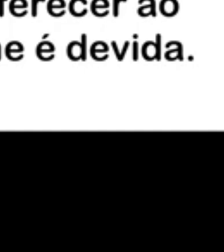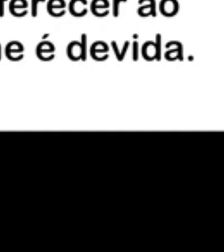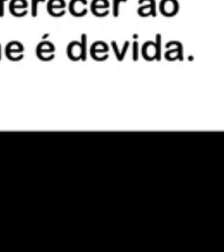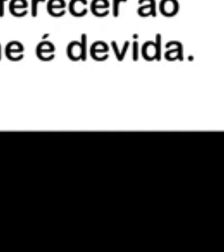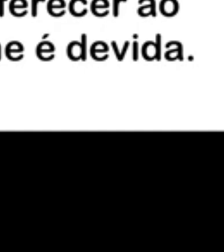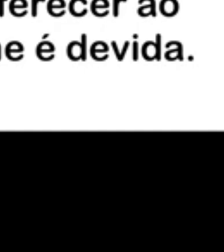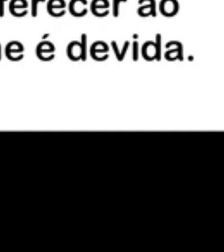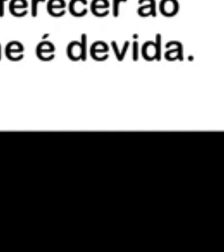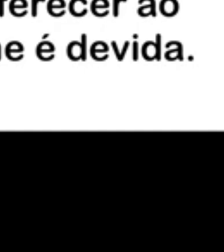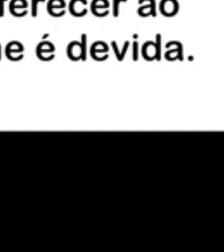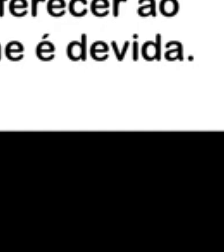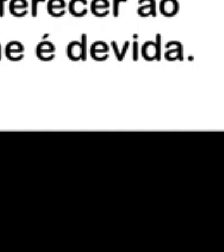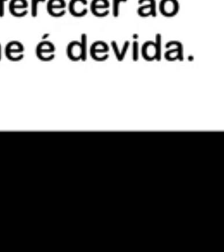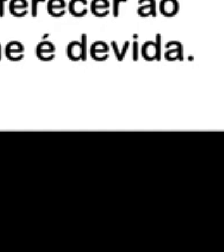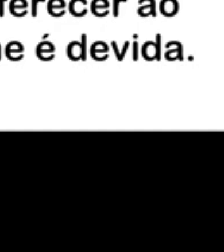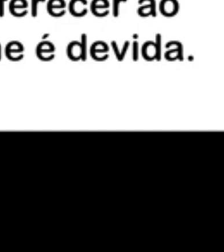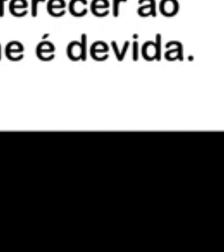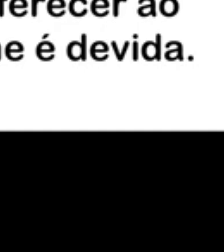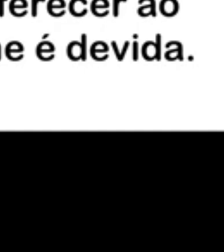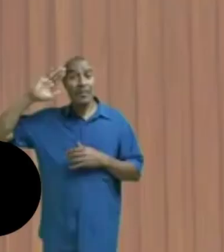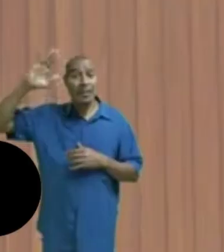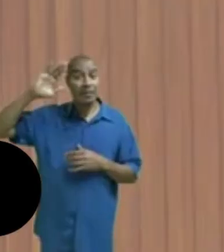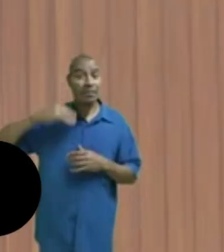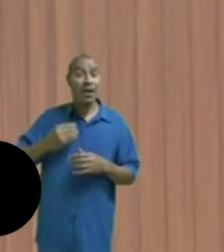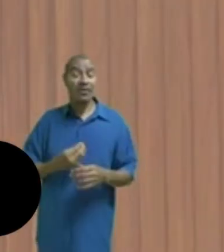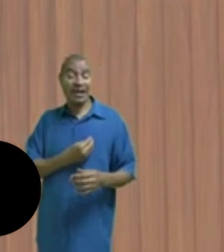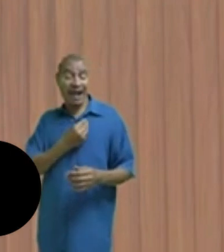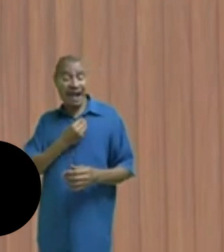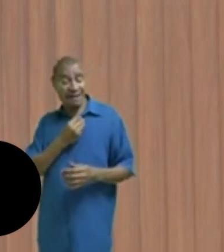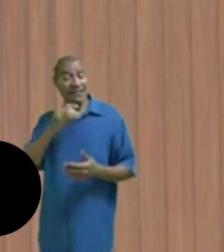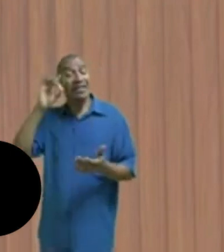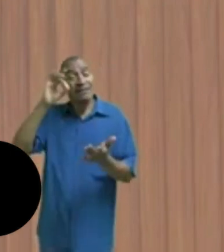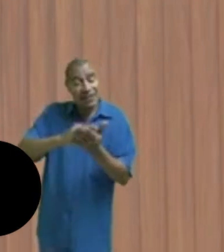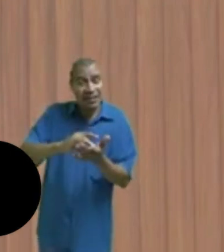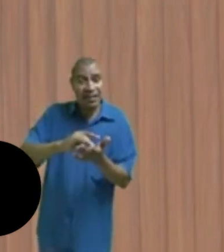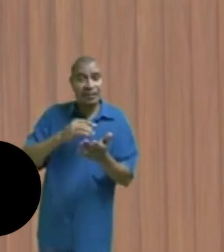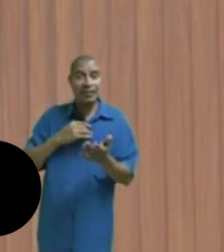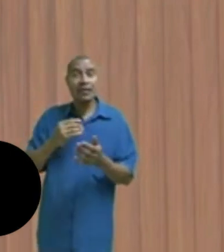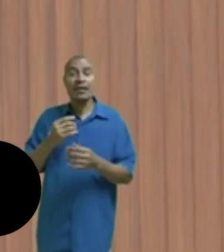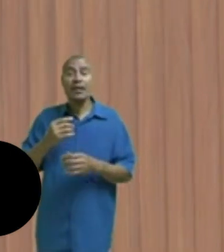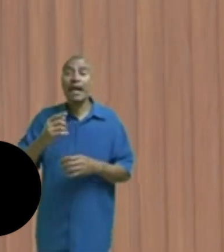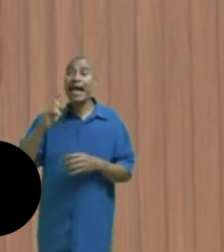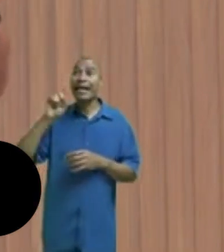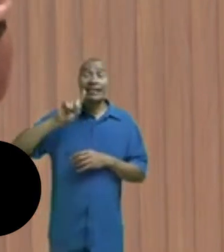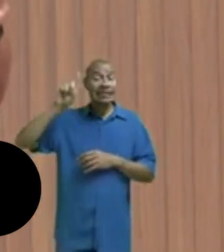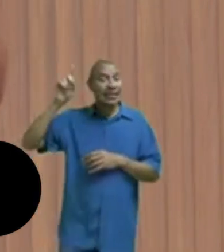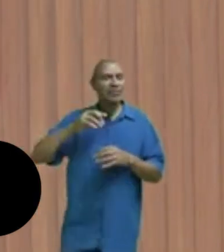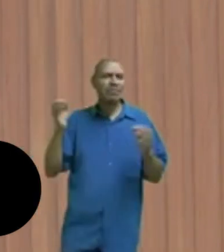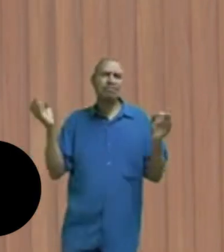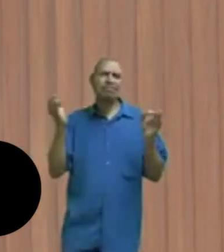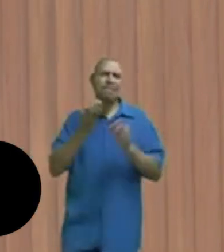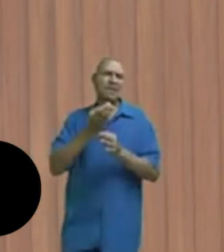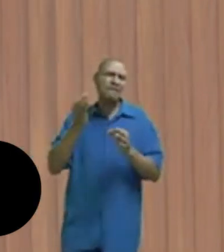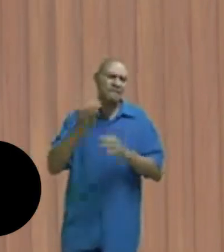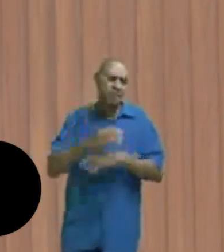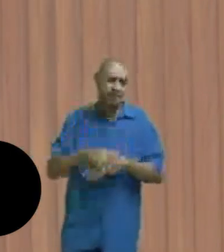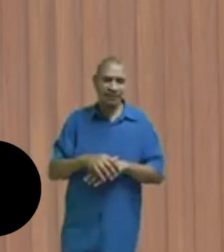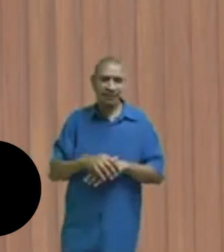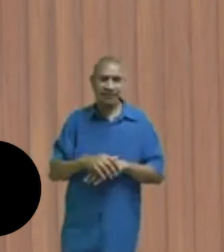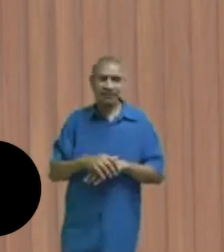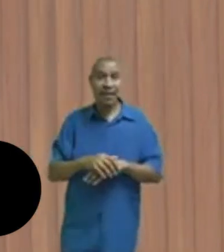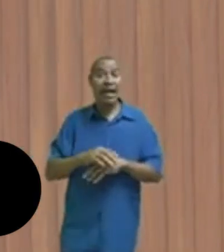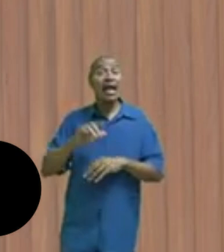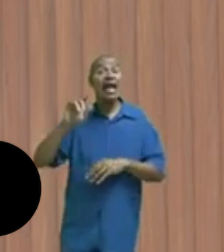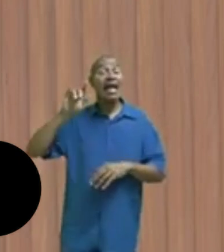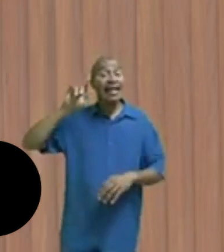Ele é a plenitude da divindade, a imagem perfeita do Deus invisível.